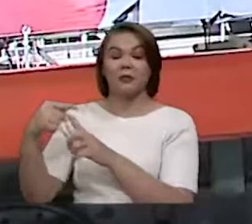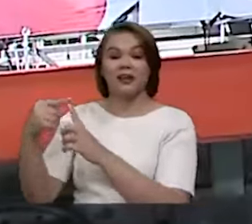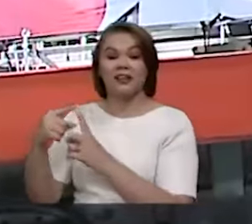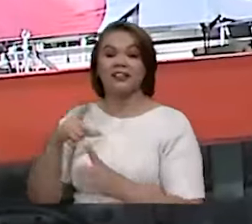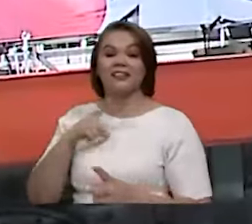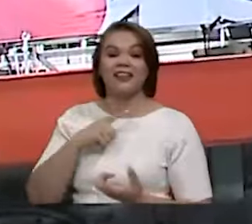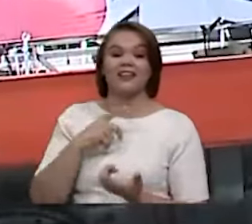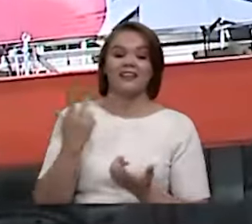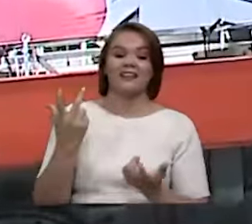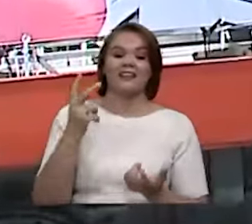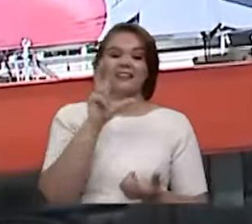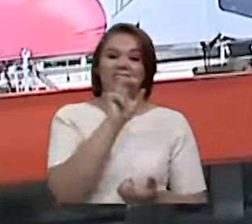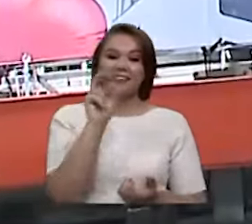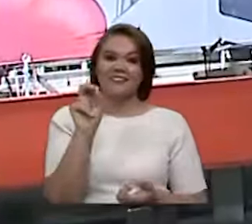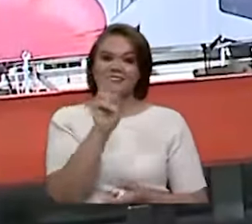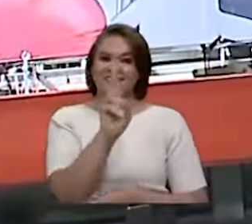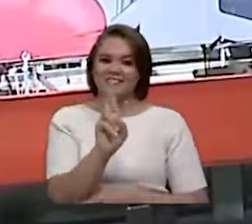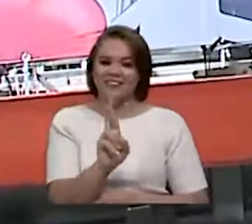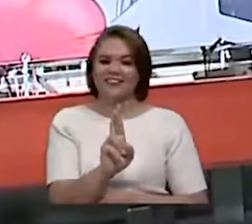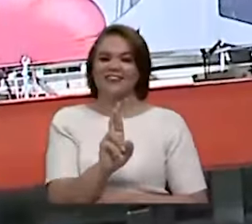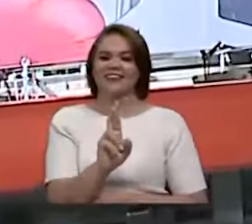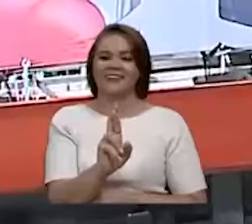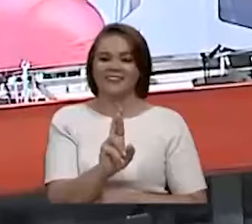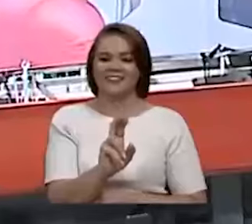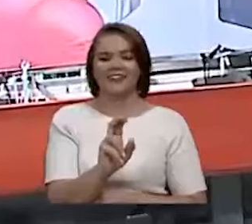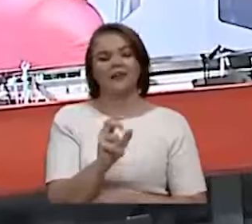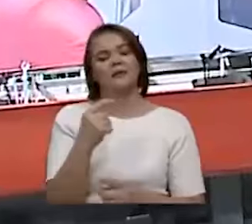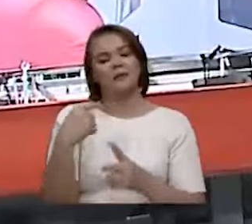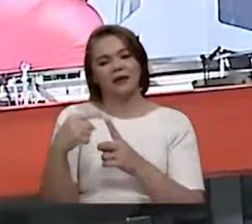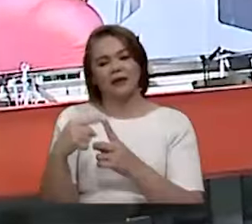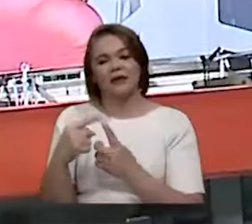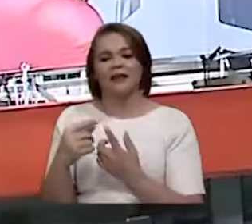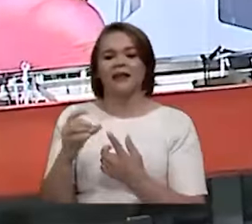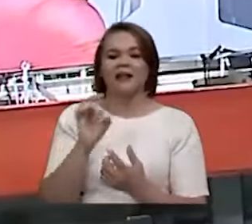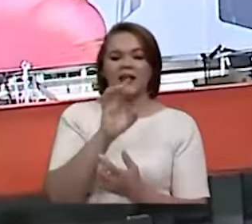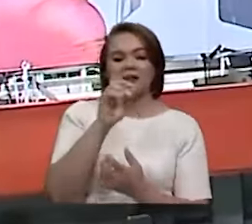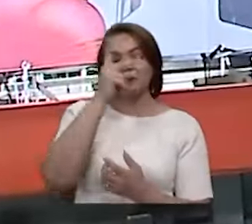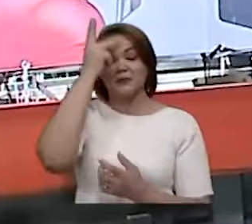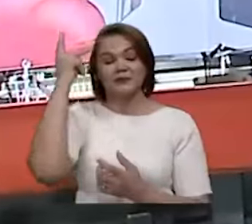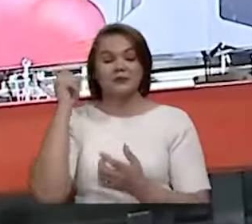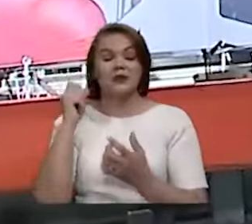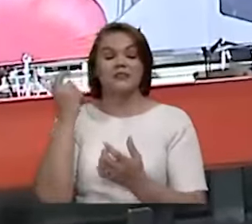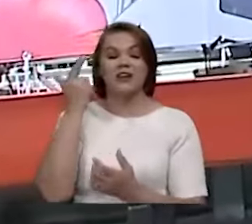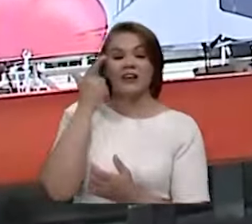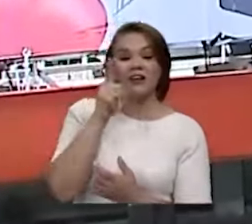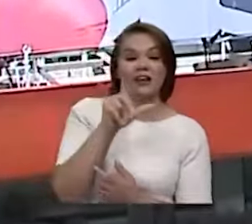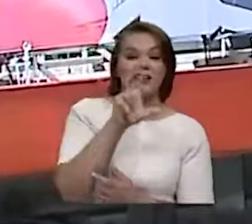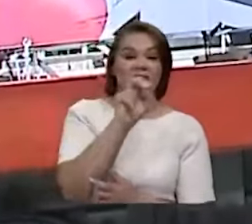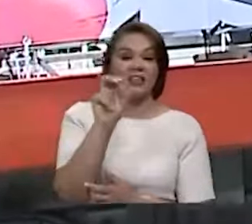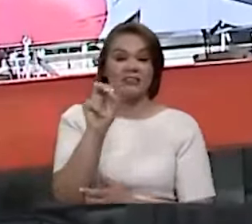de R$500. Ou seja, serão 50 ganhadores. Cada um vai estar levando quinhentão,